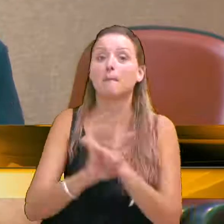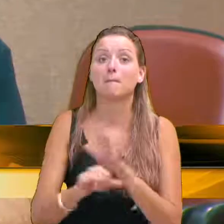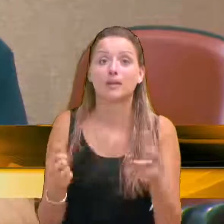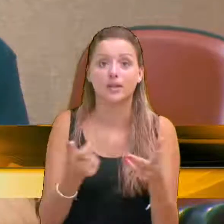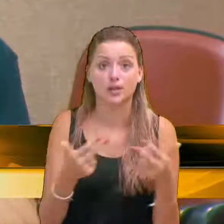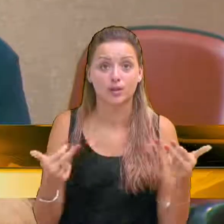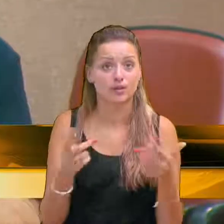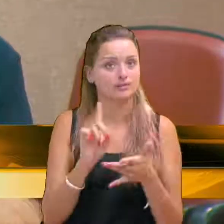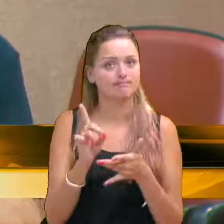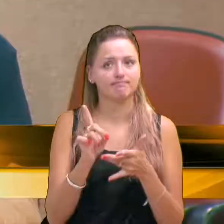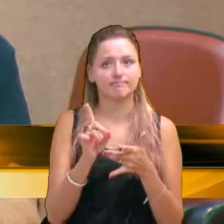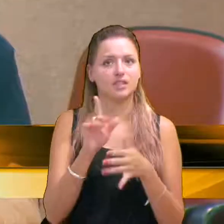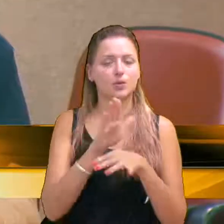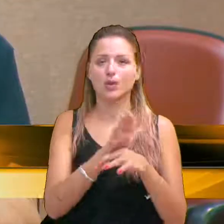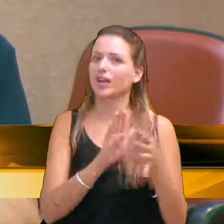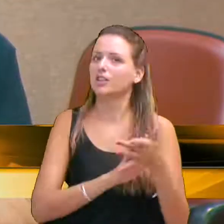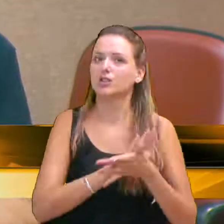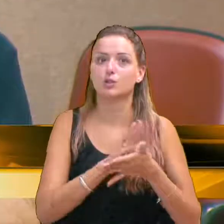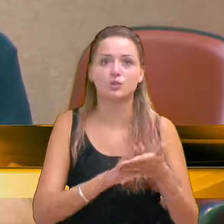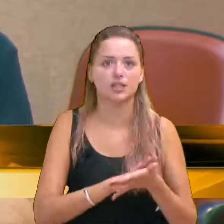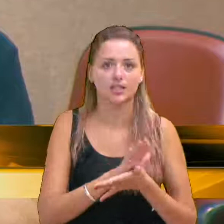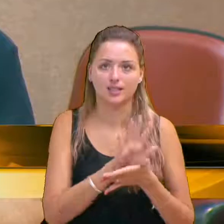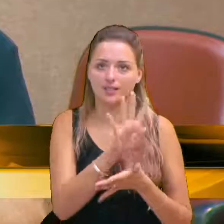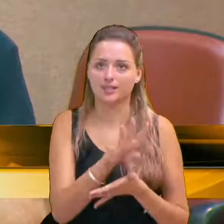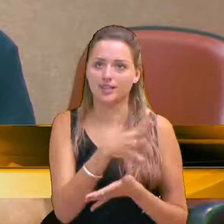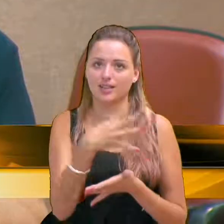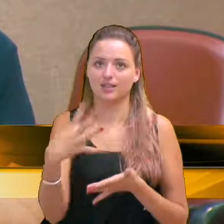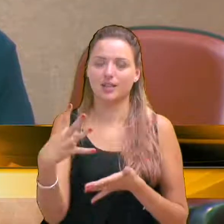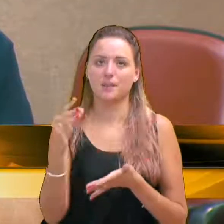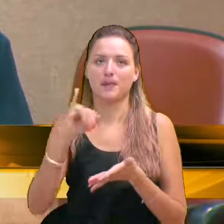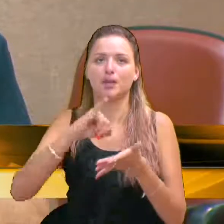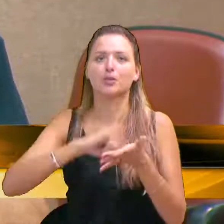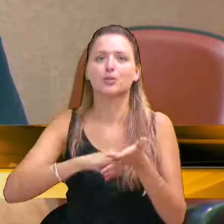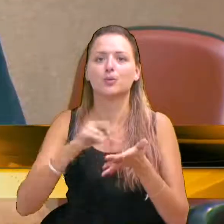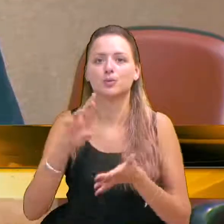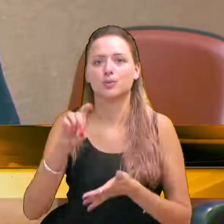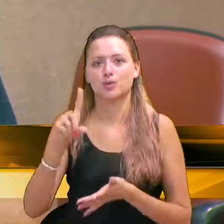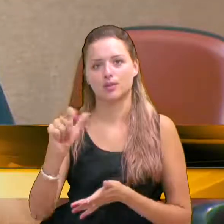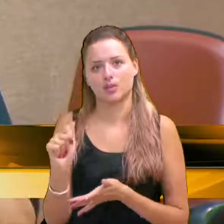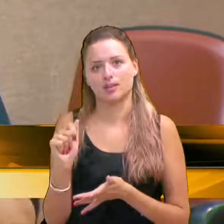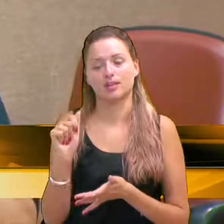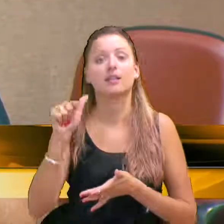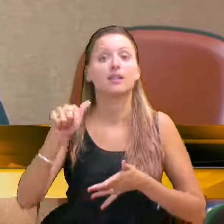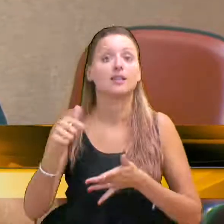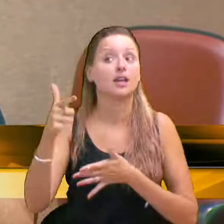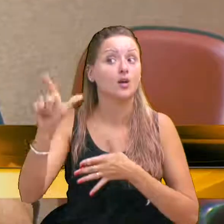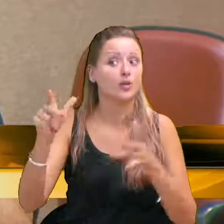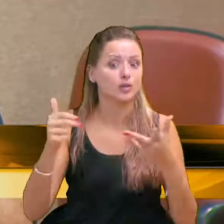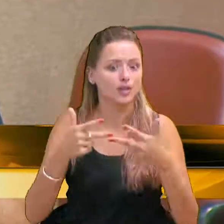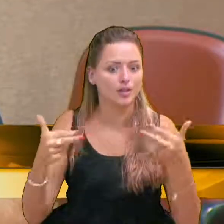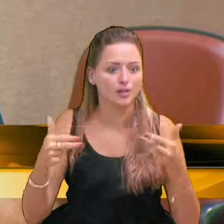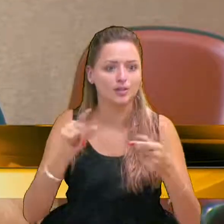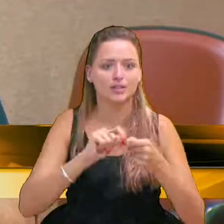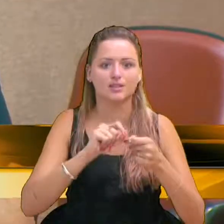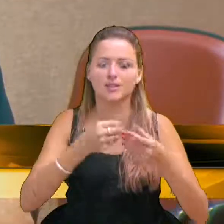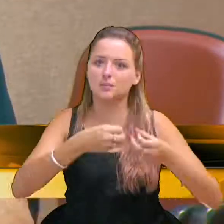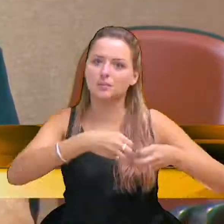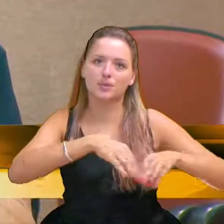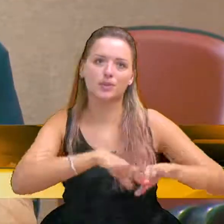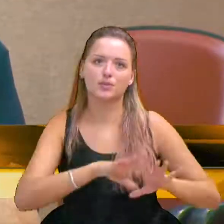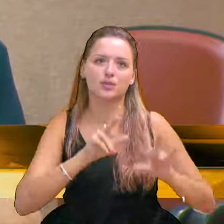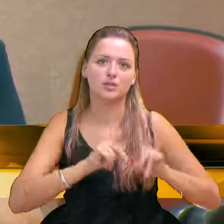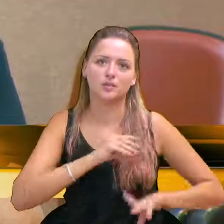não corrige em nada a tabela do imposto de renda, que é mais um assaque contra o assalariado. Não é contra